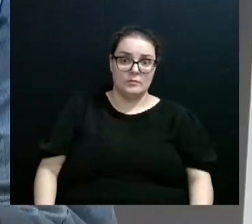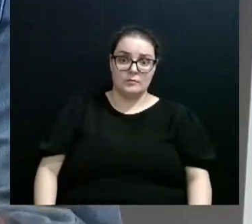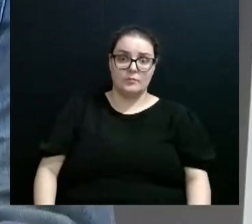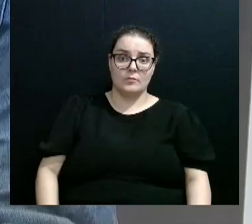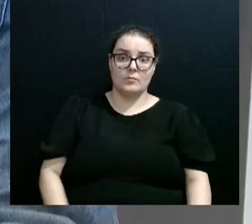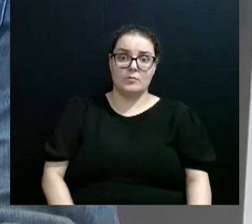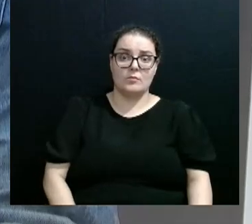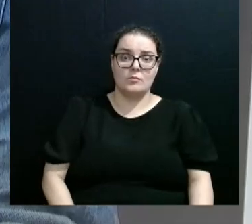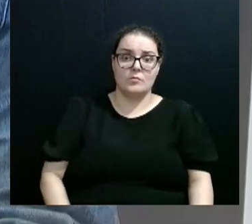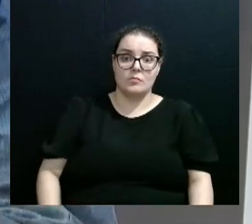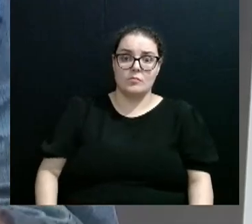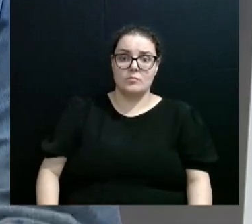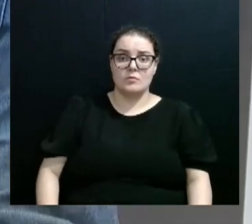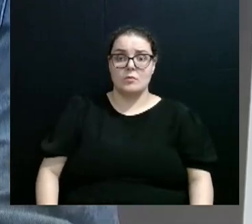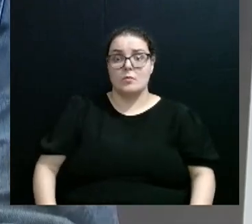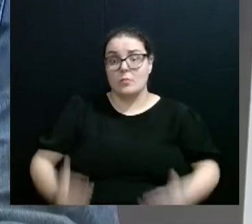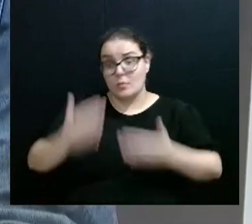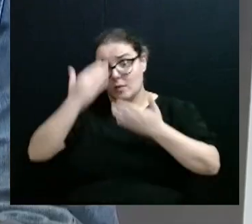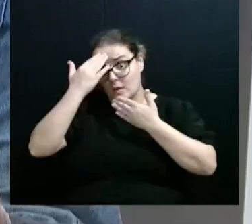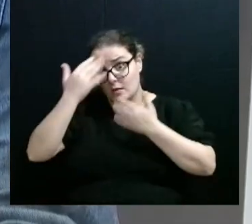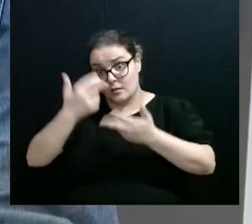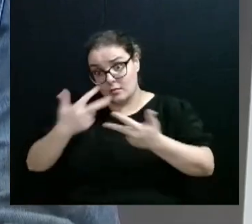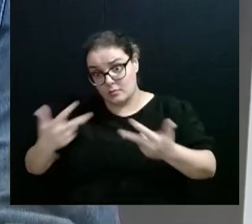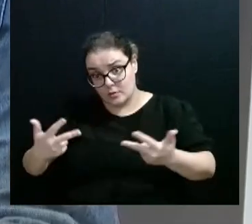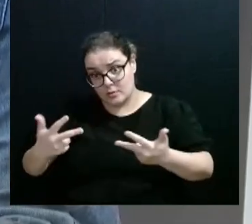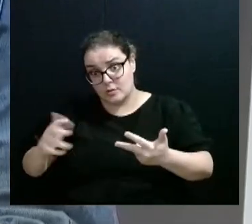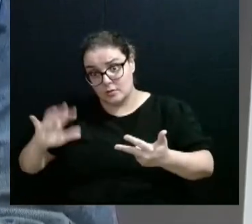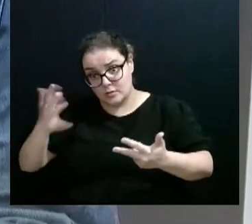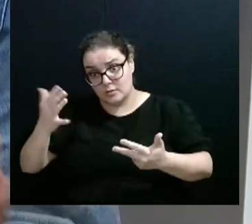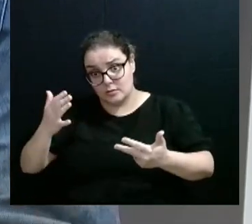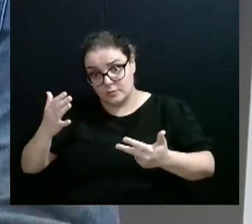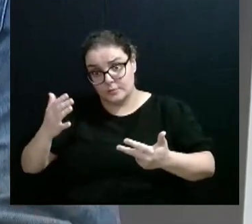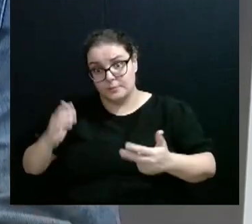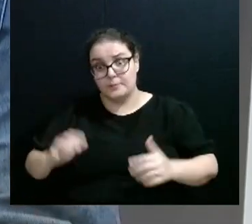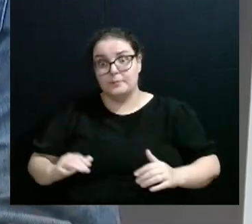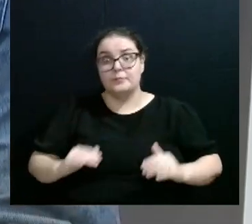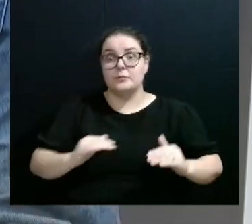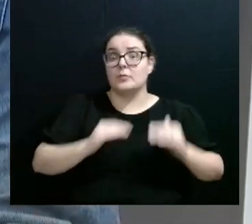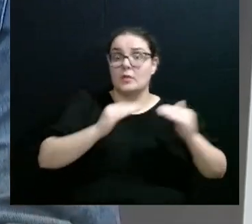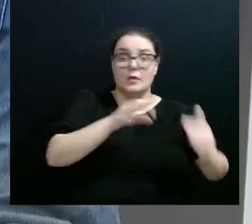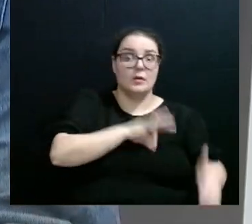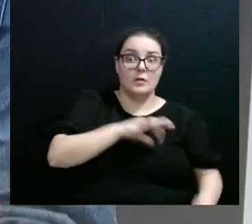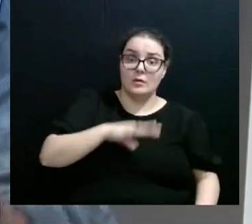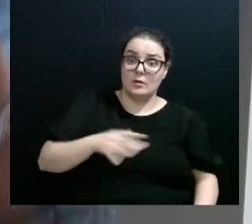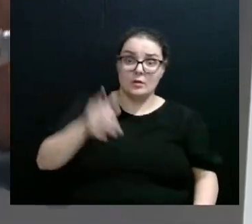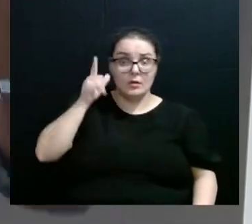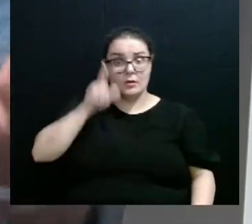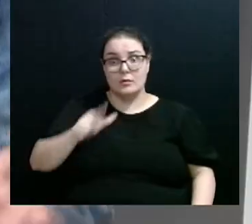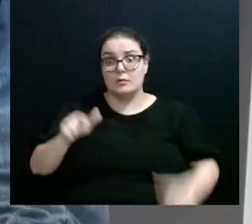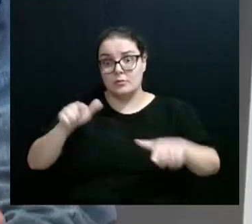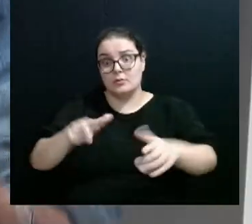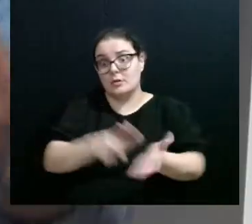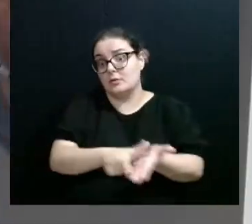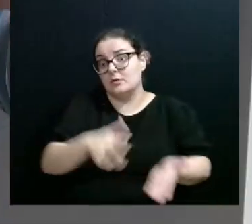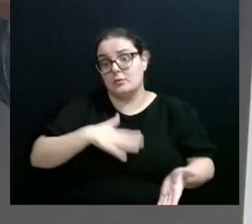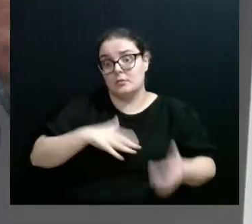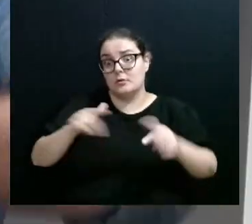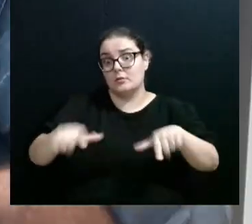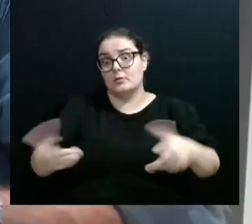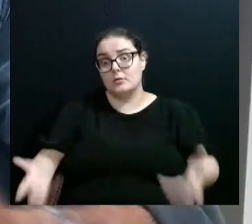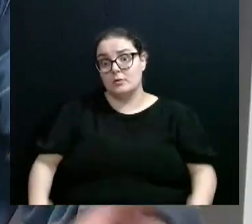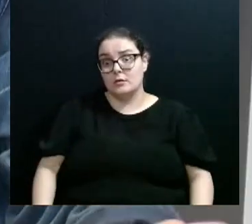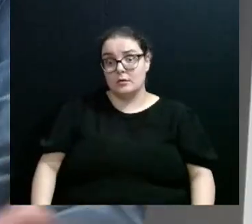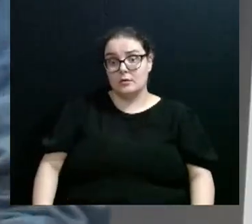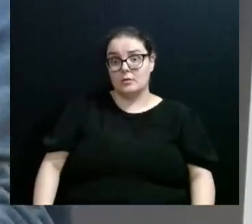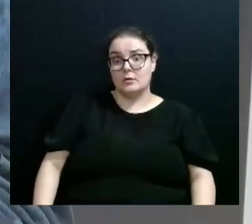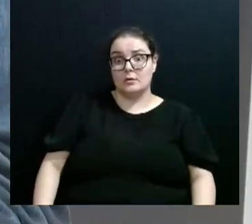uma situação que foi criada por um excesso cometido pela Guarda Municipal, que eu consegui regularizar meu estabelecimento. Uma das últimas vezes, eles fecharam a rua dos